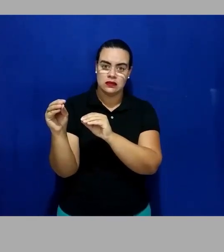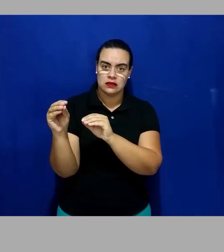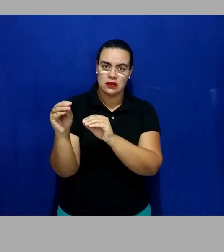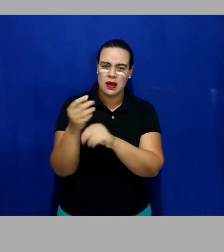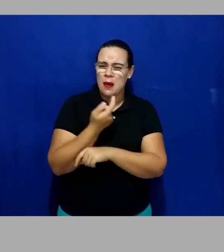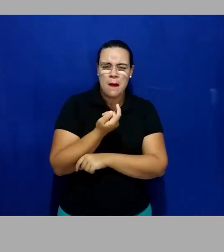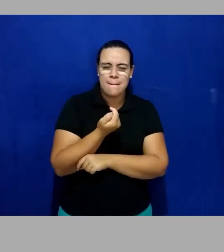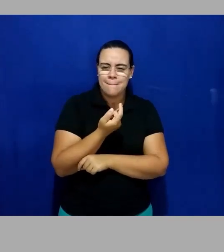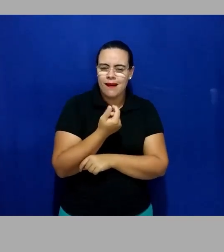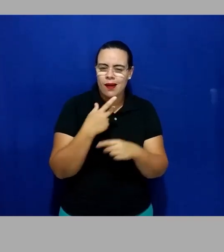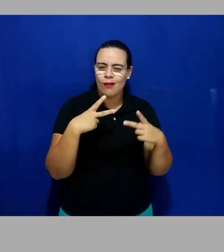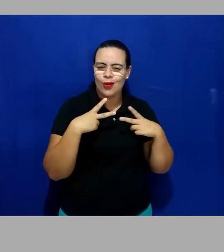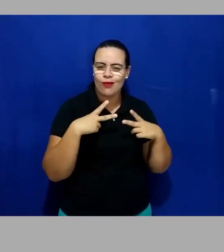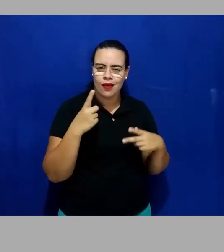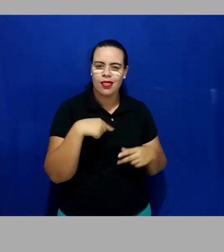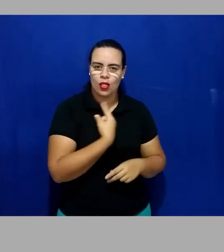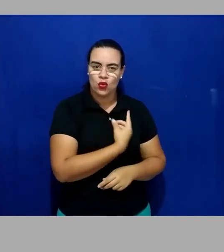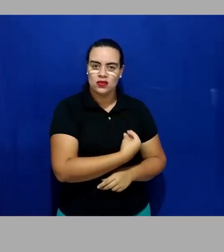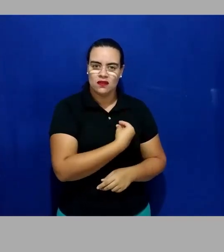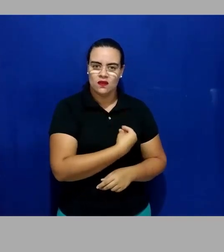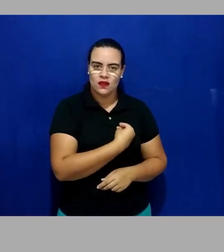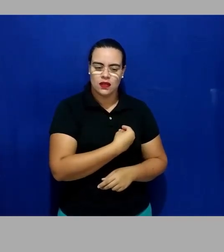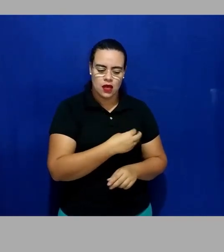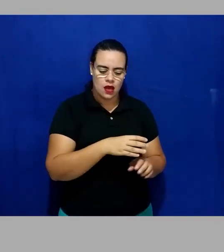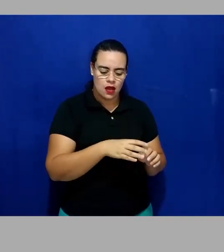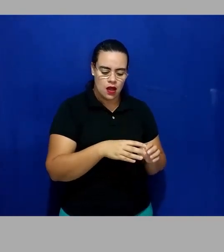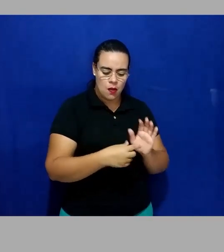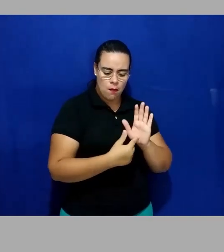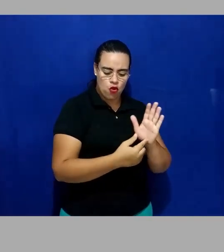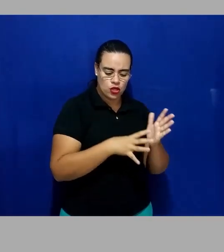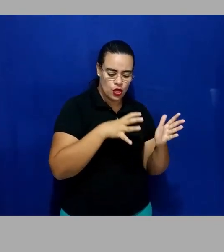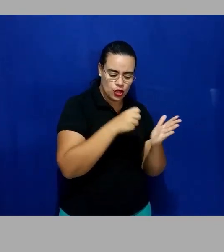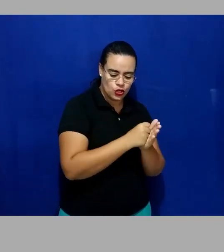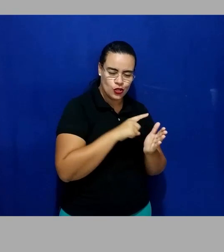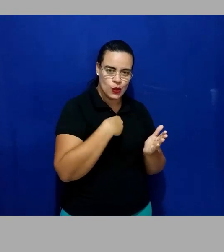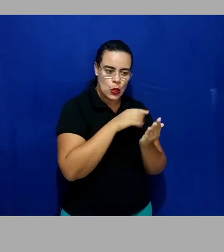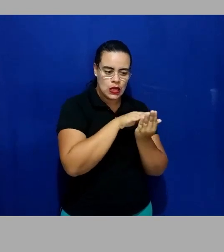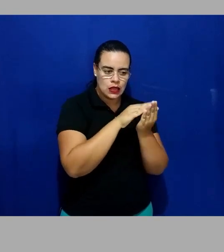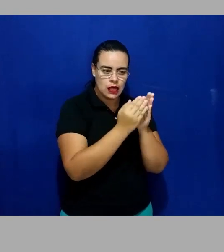transmigrações. As menores particularidades da nossa vida registram-se em nós por